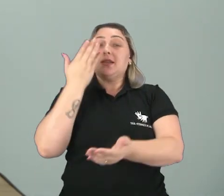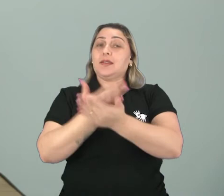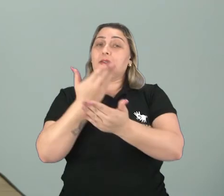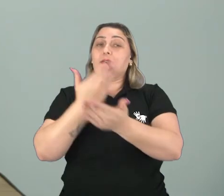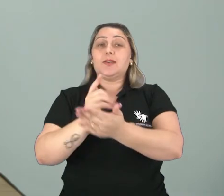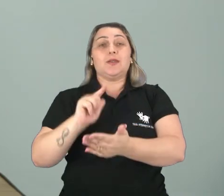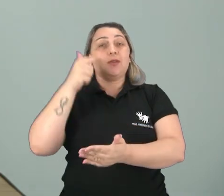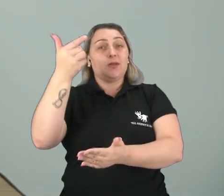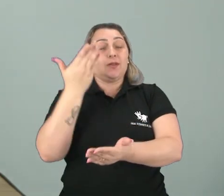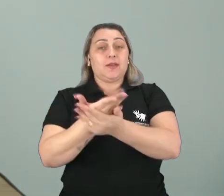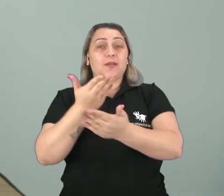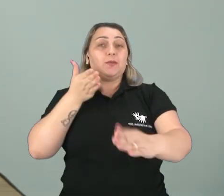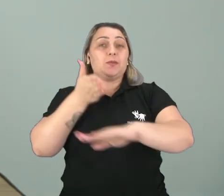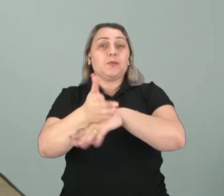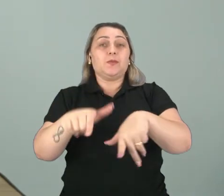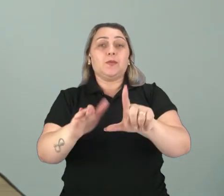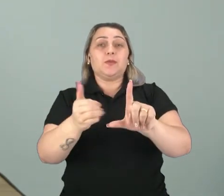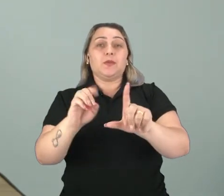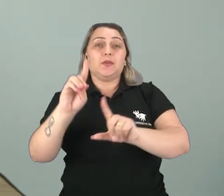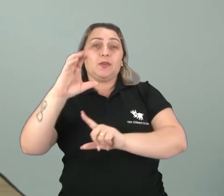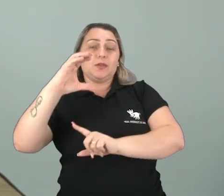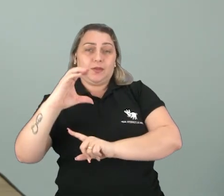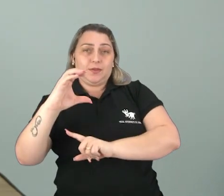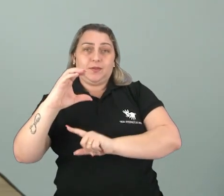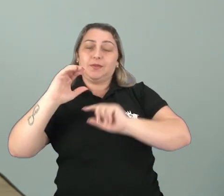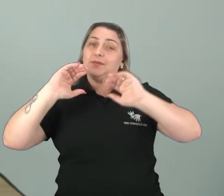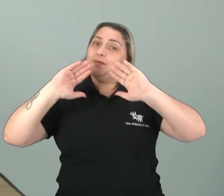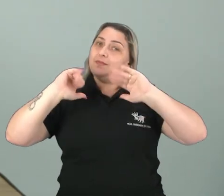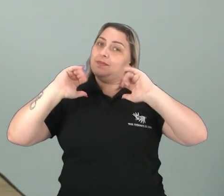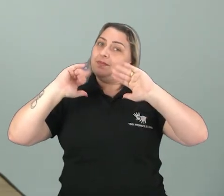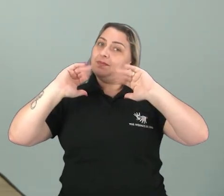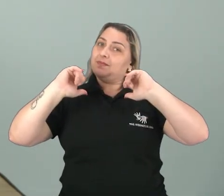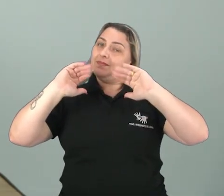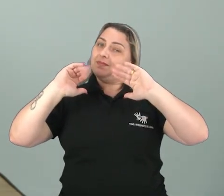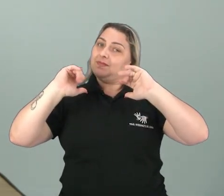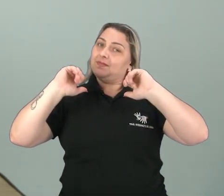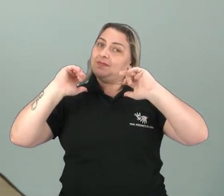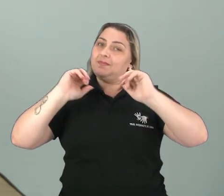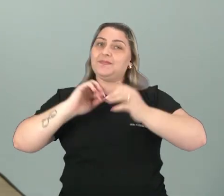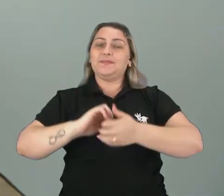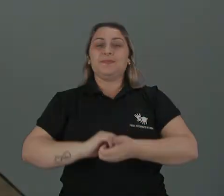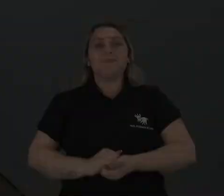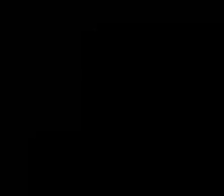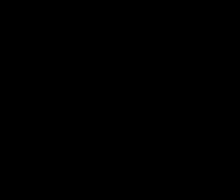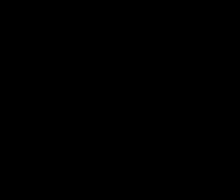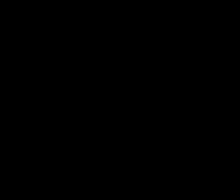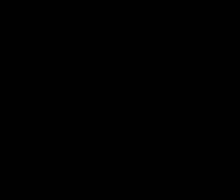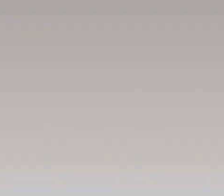esta aula e outras, acesse a nossa plataforma Eduque. Até mais, tchau, tchau!